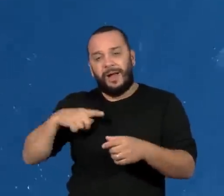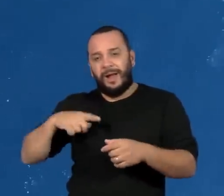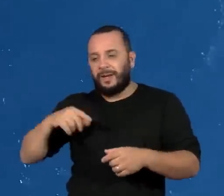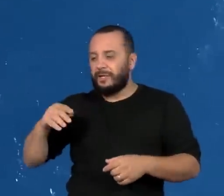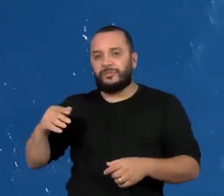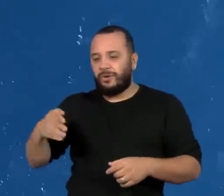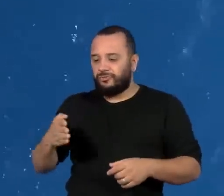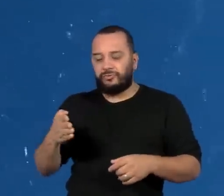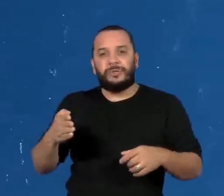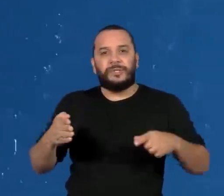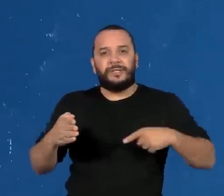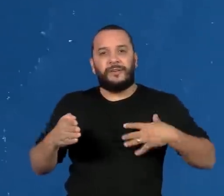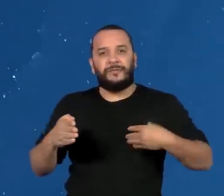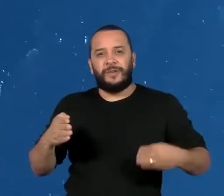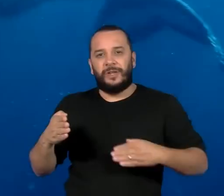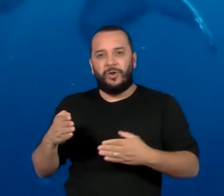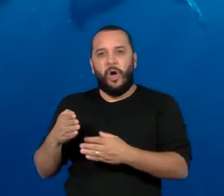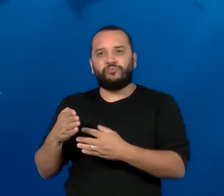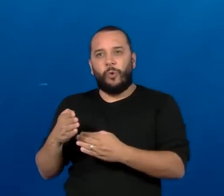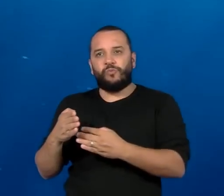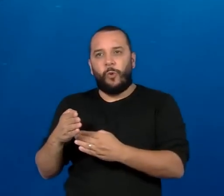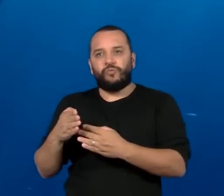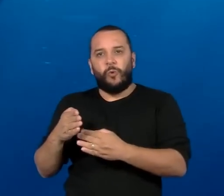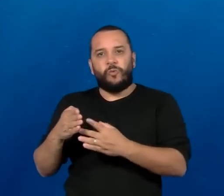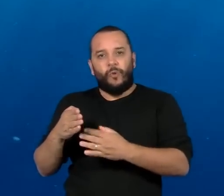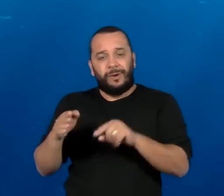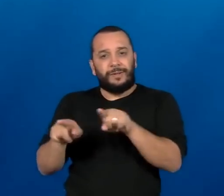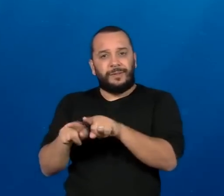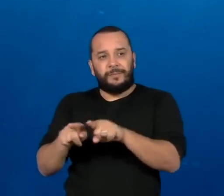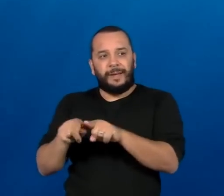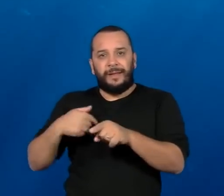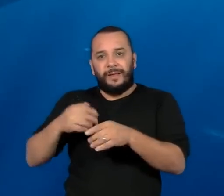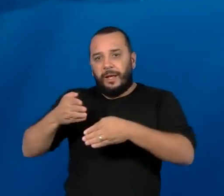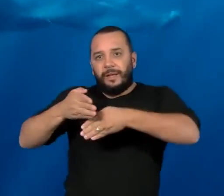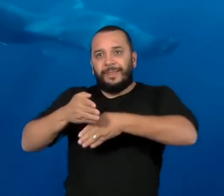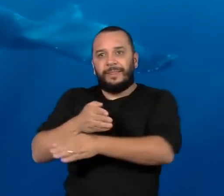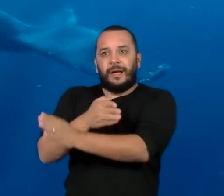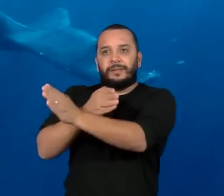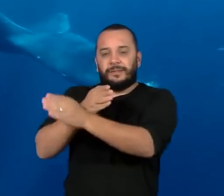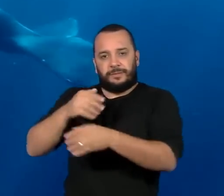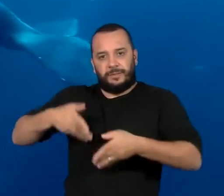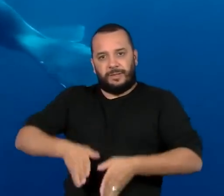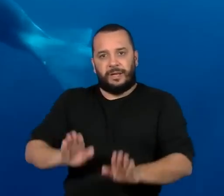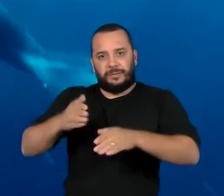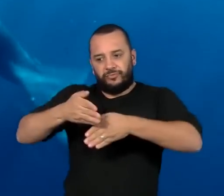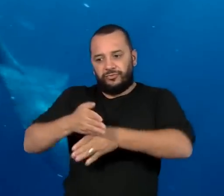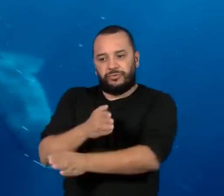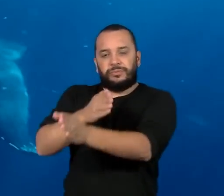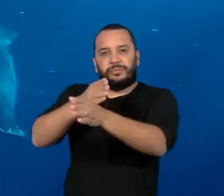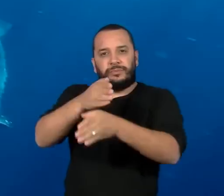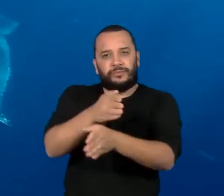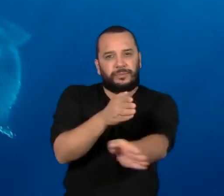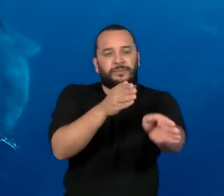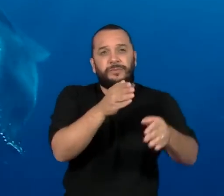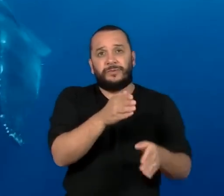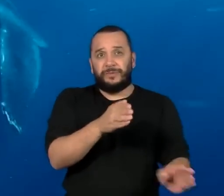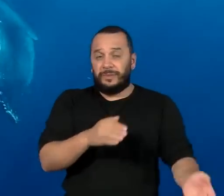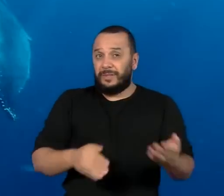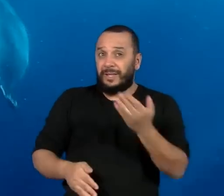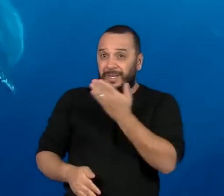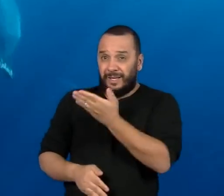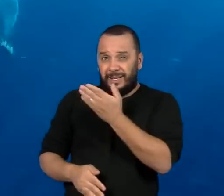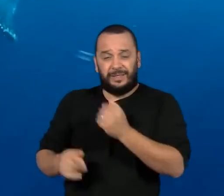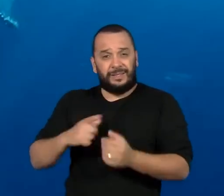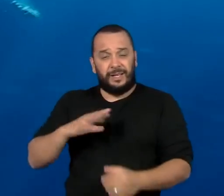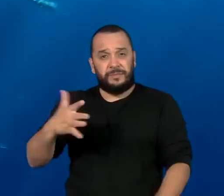e reprodução entre os meses de julho a novembro. Aqui, a população dessa espécie de baleia é